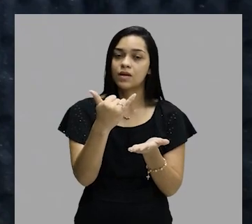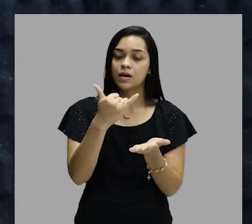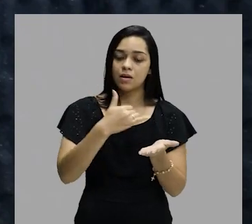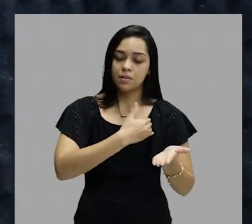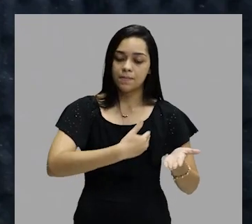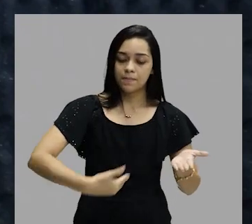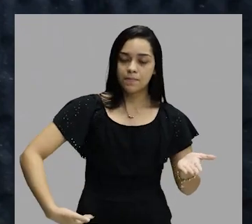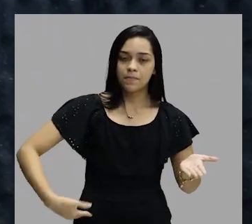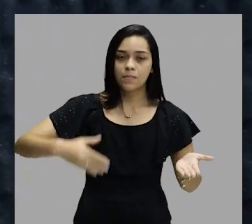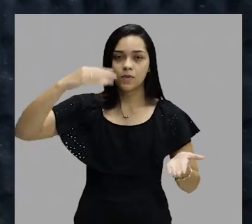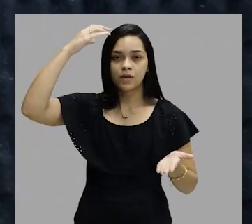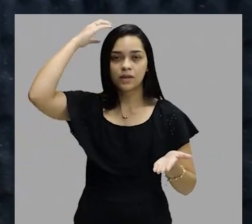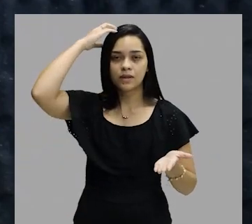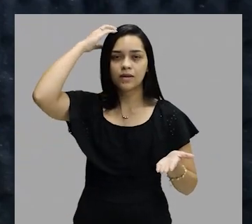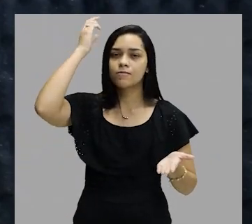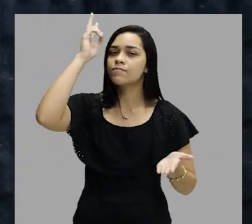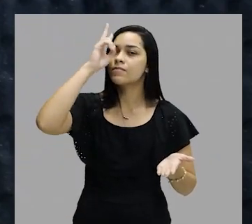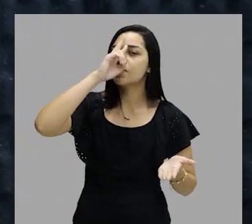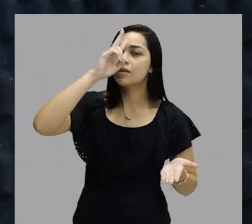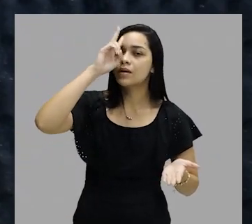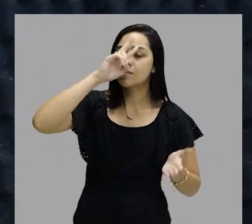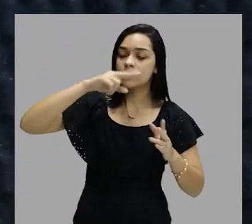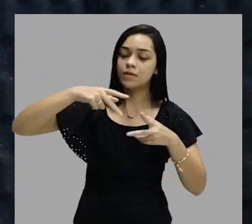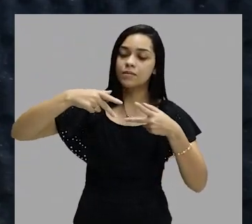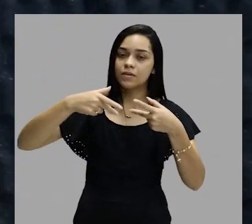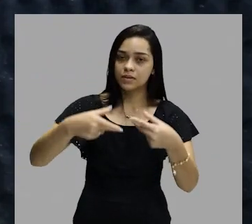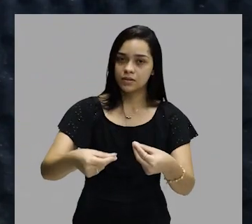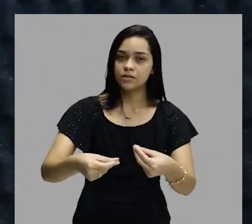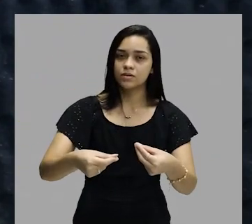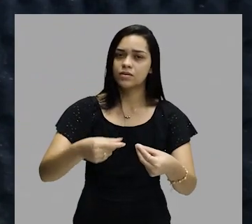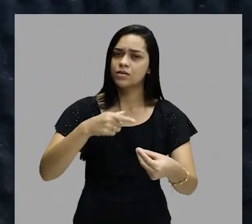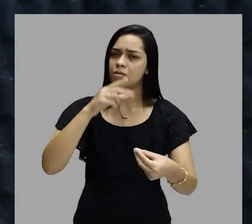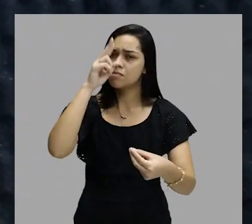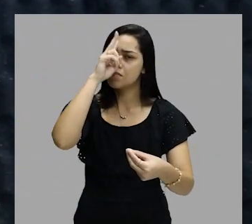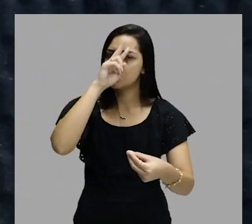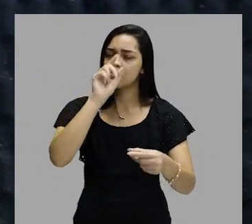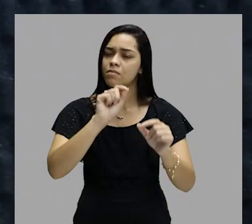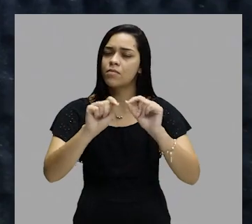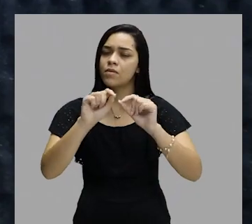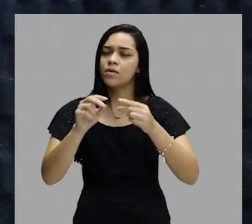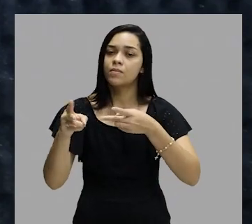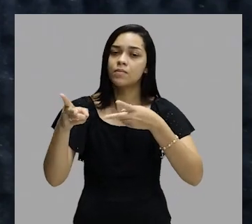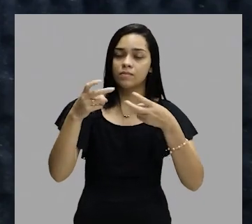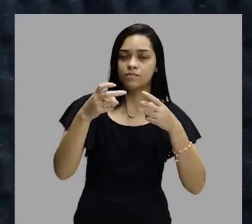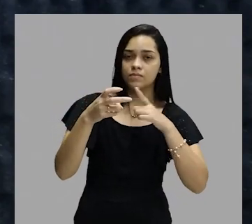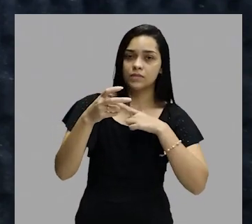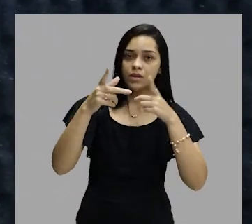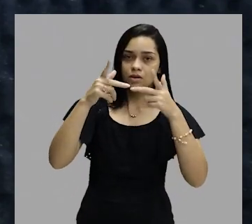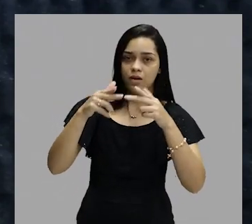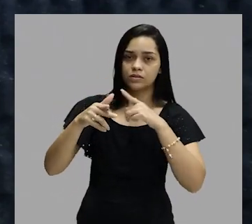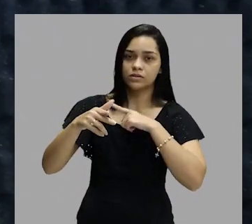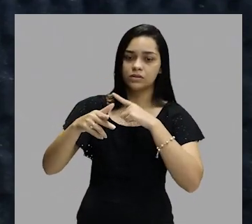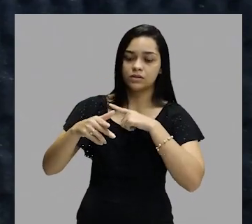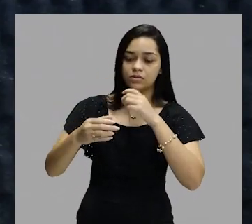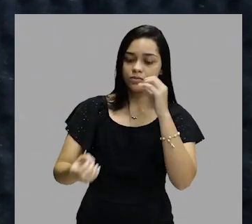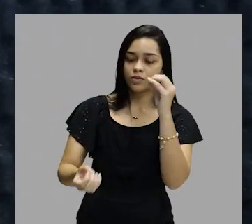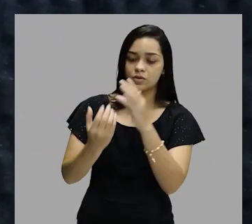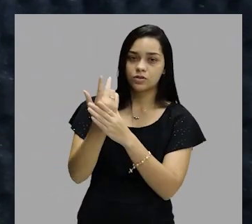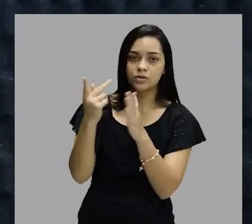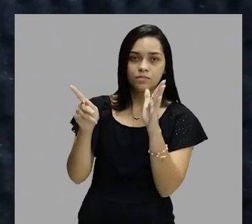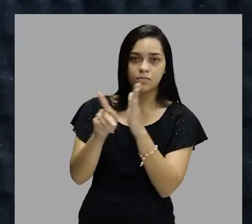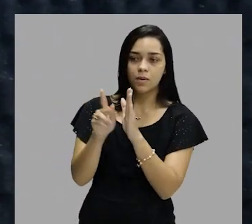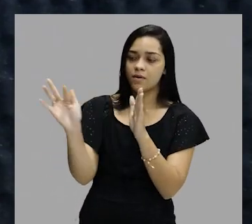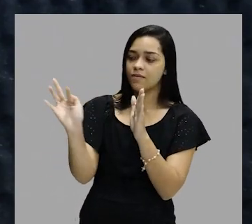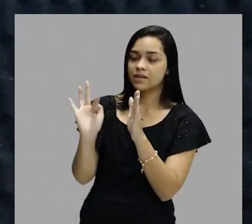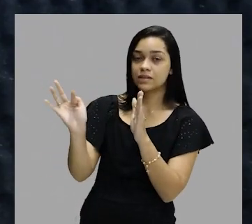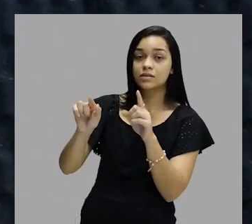monarquia, nostalgia, presente. Então, percebam que, mesmo elas sendo de uma origem